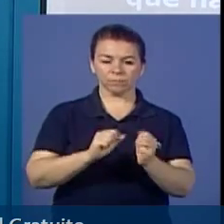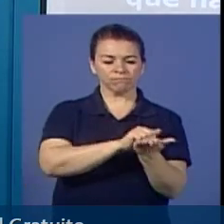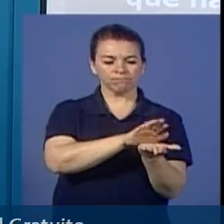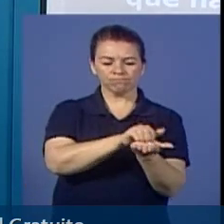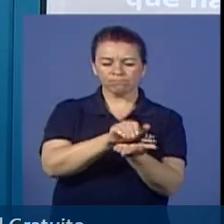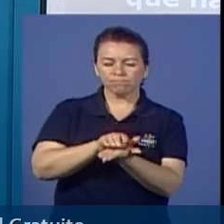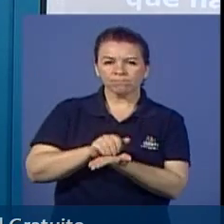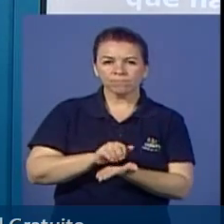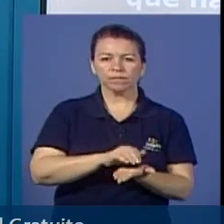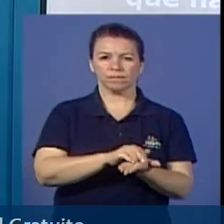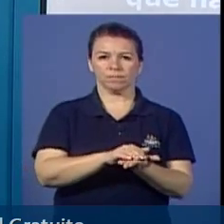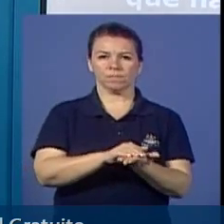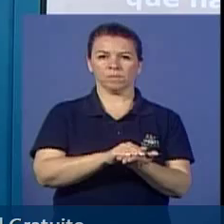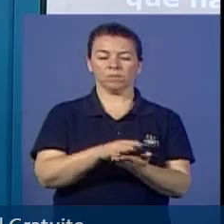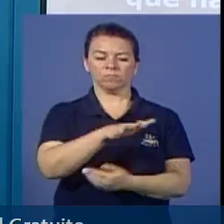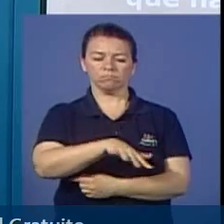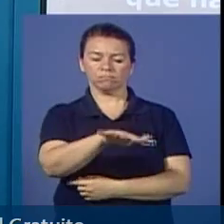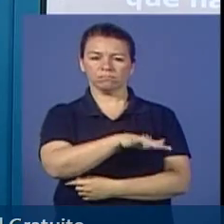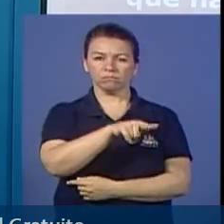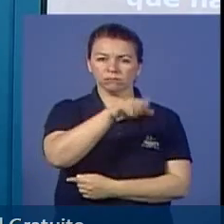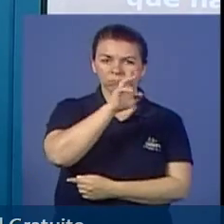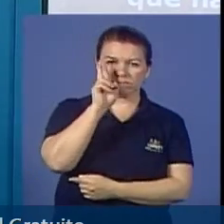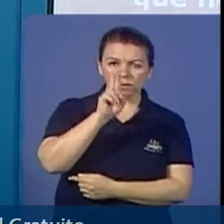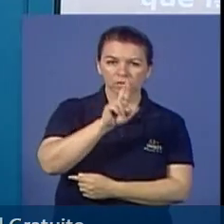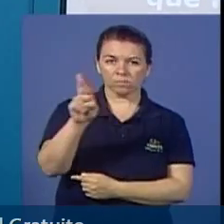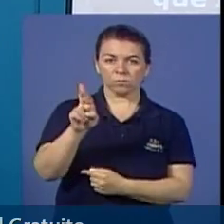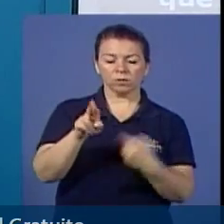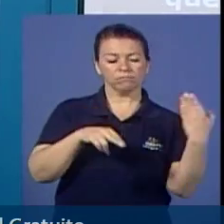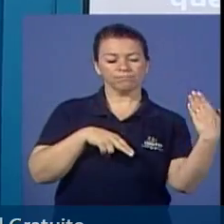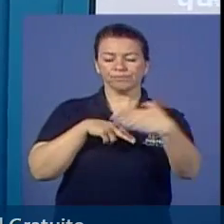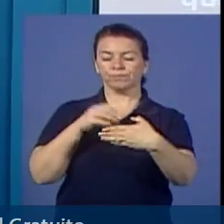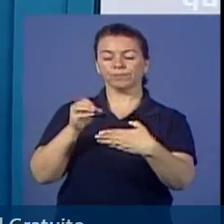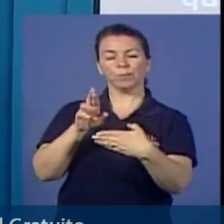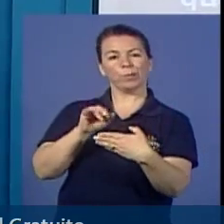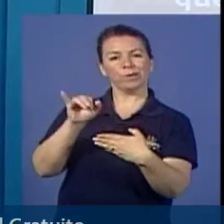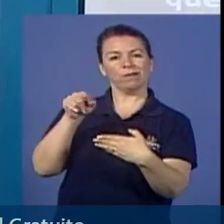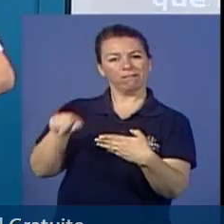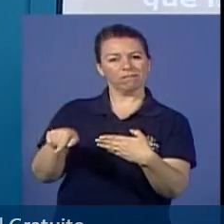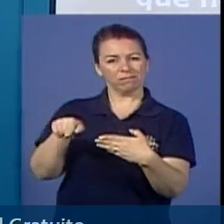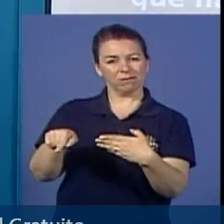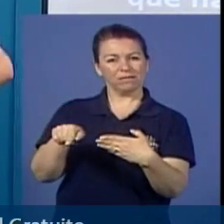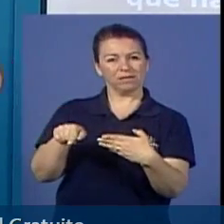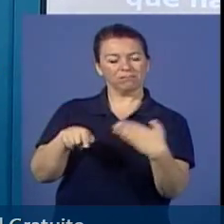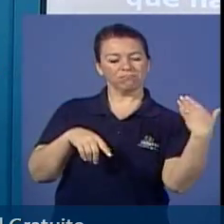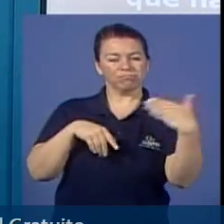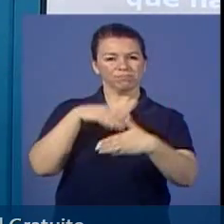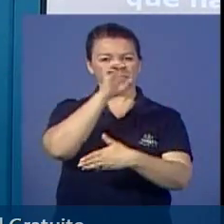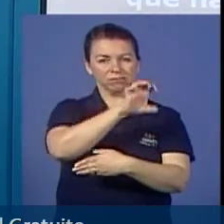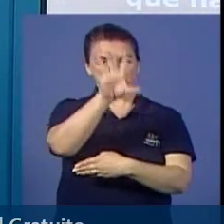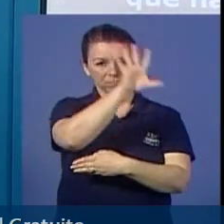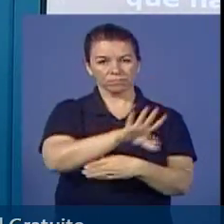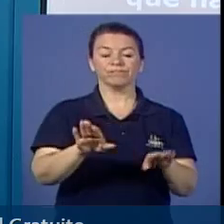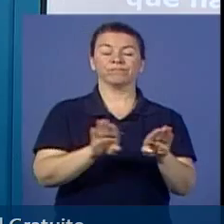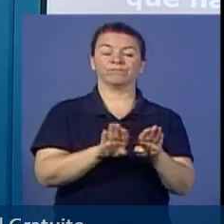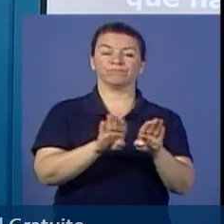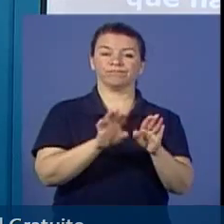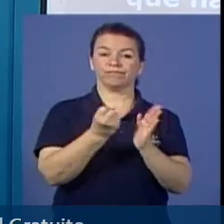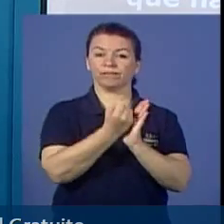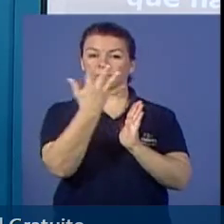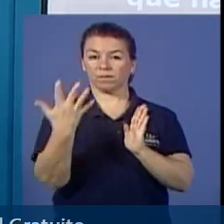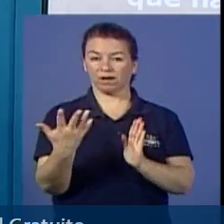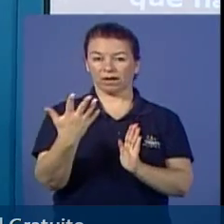das terras dos senhores feudais vão acabar rumando para o Oriente. E também muitos nobres que